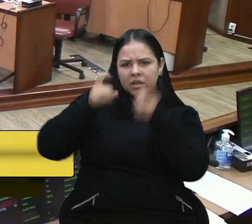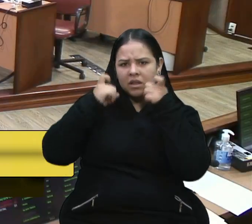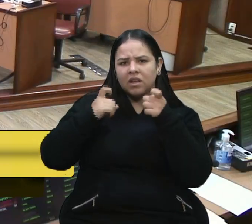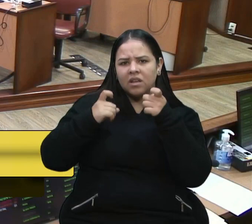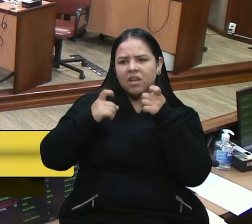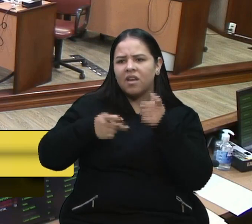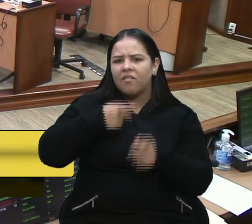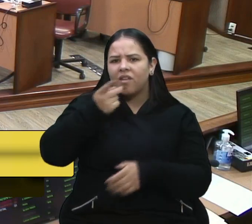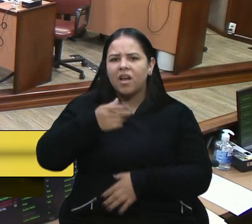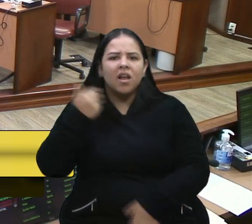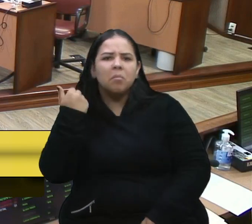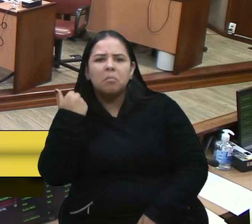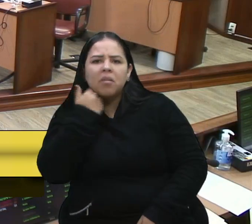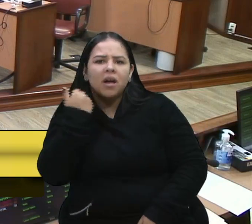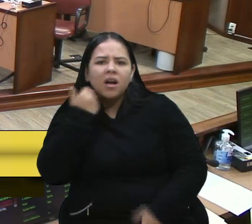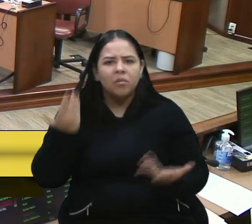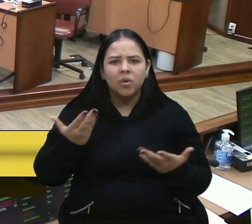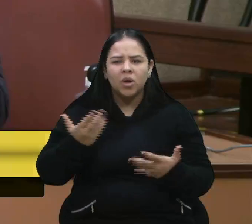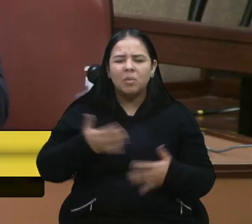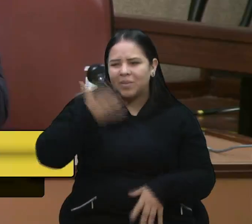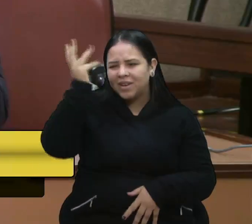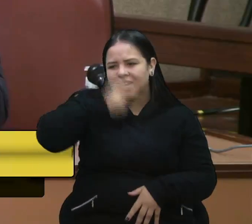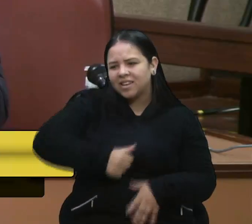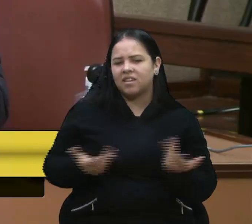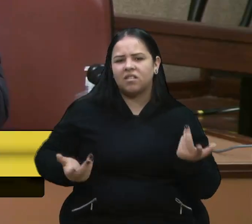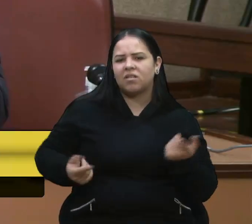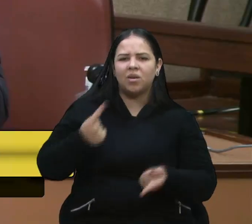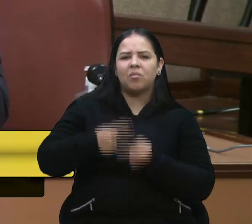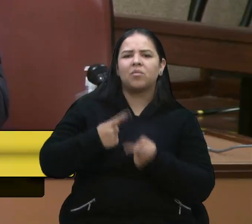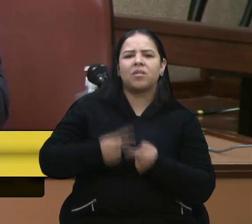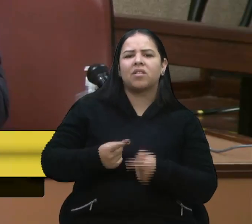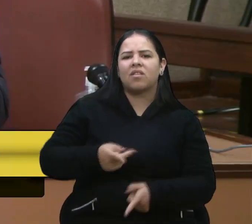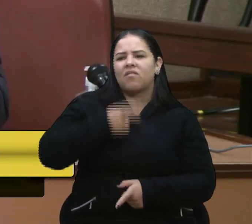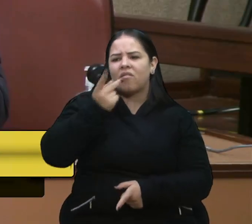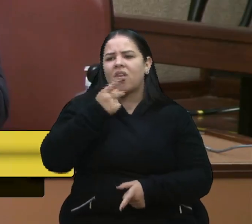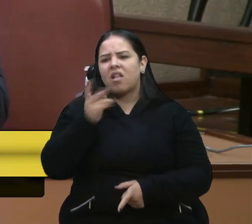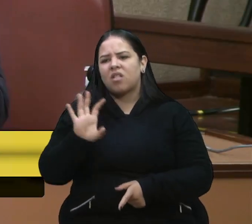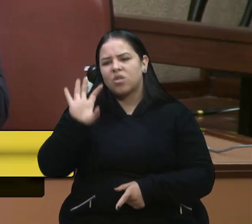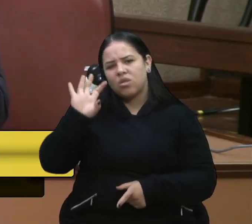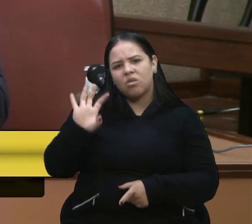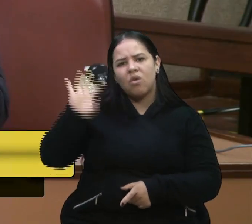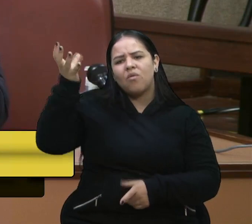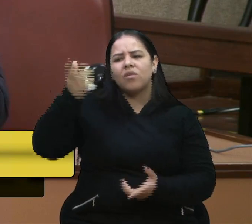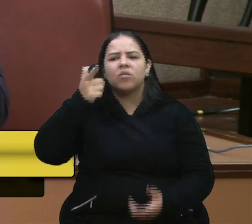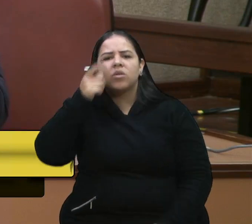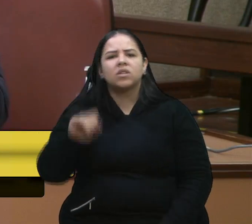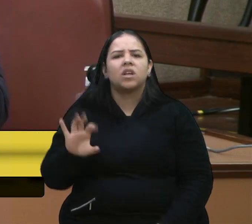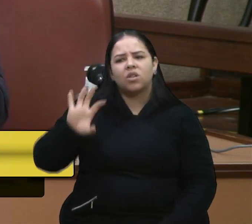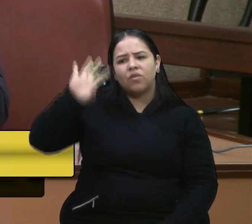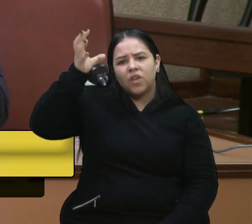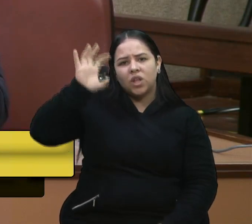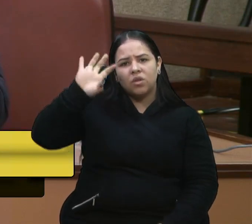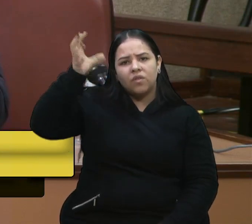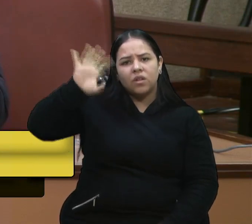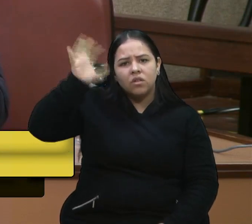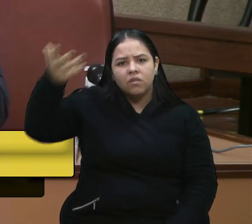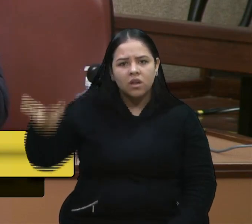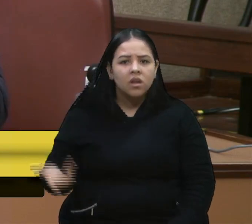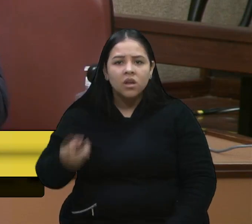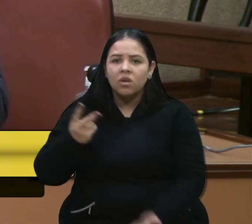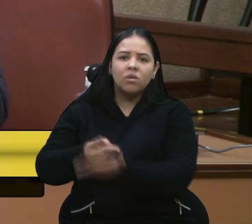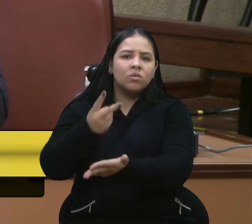bonito. Todo mundo quer, falam que vou resolver, o governador vai resolver, e os buracos continuam, a velha história